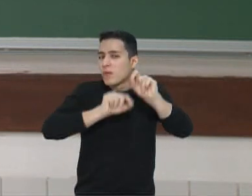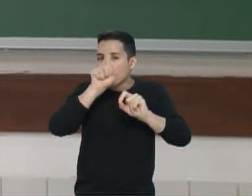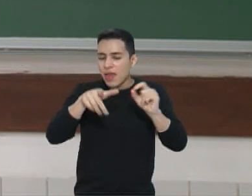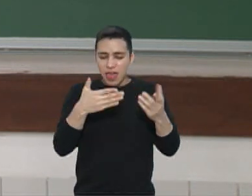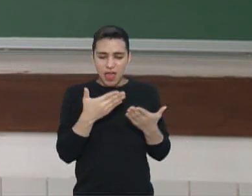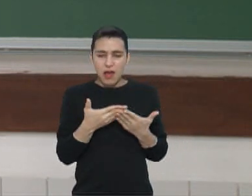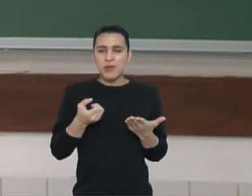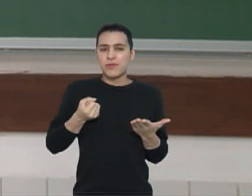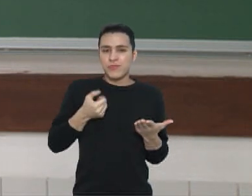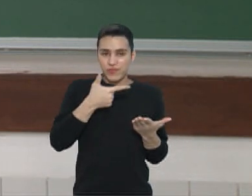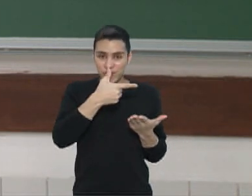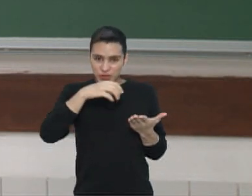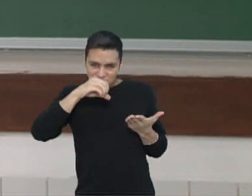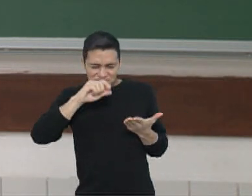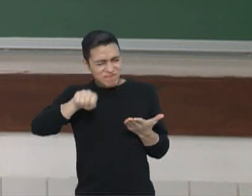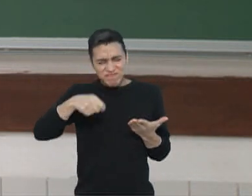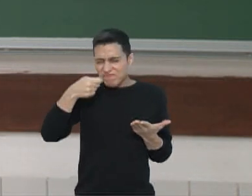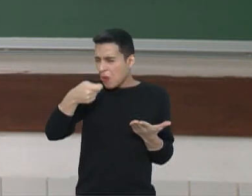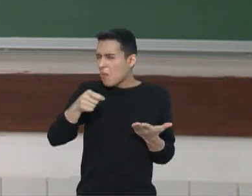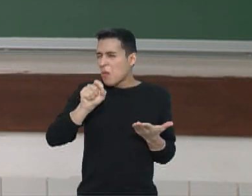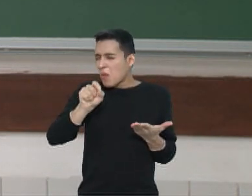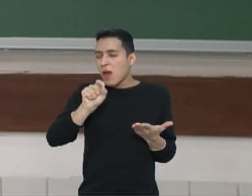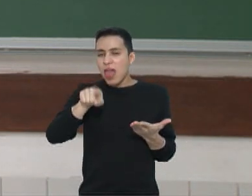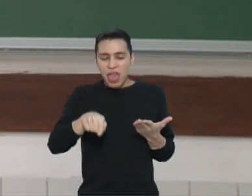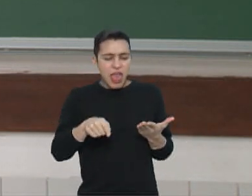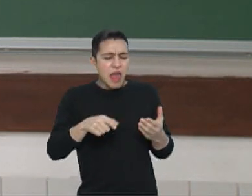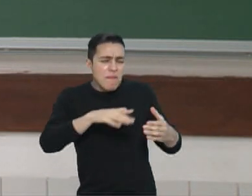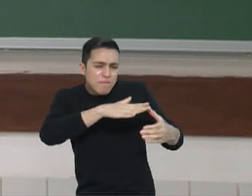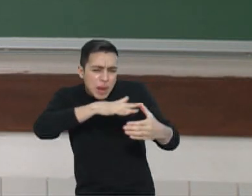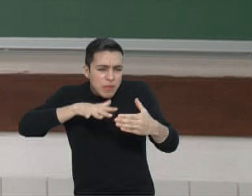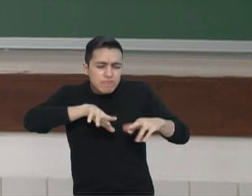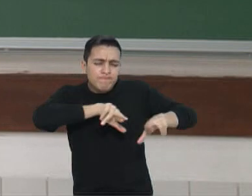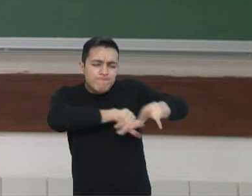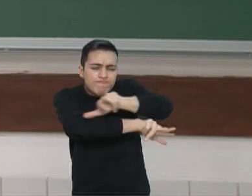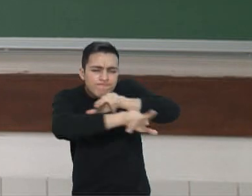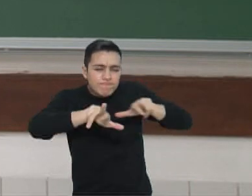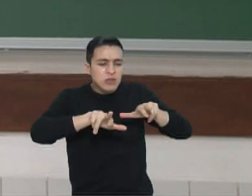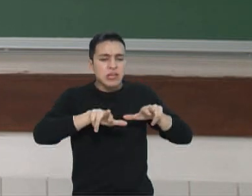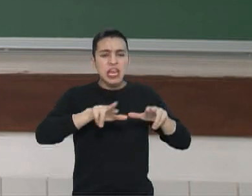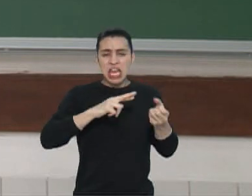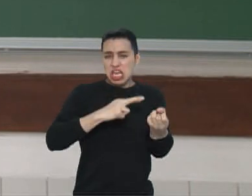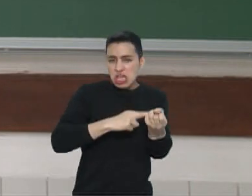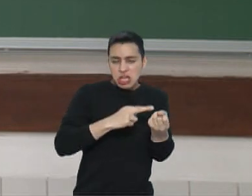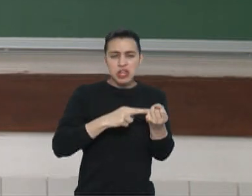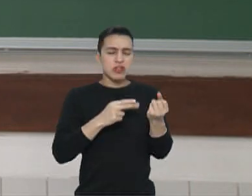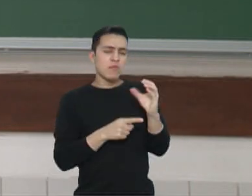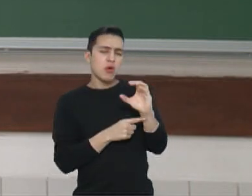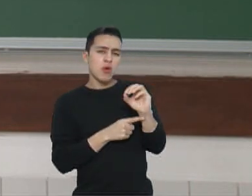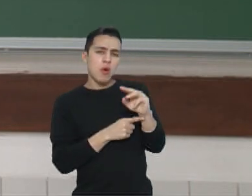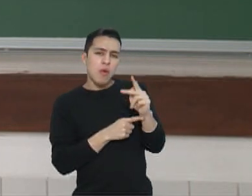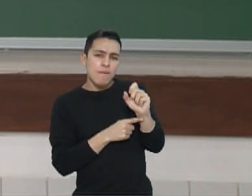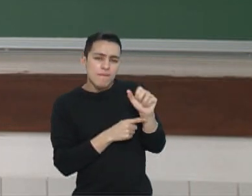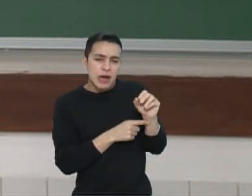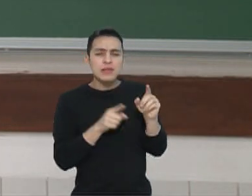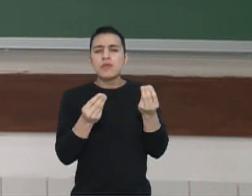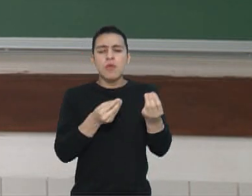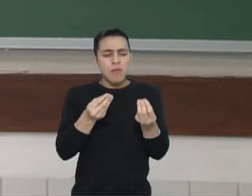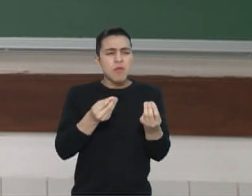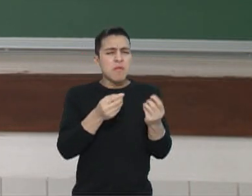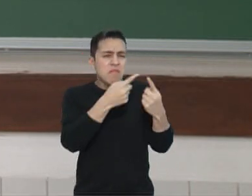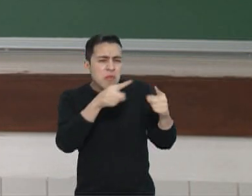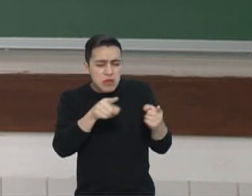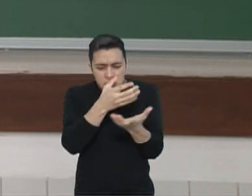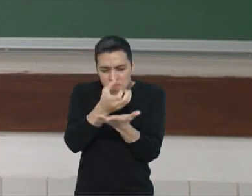de número 29, que é sobre instrumentos de percussão, ritmo, compasso e notação musical.